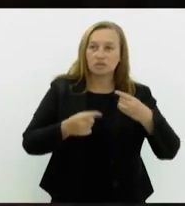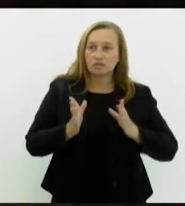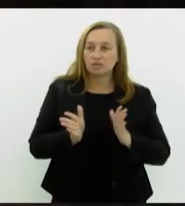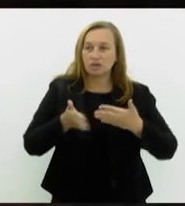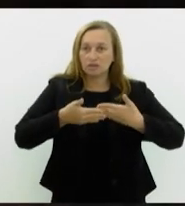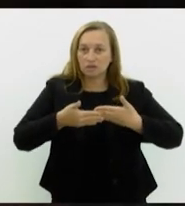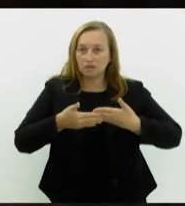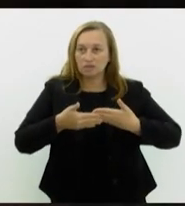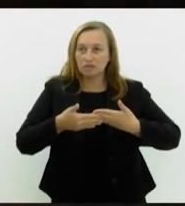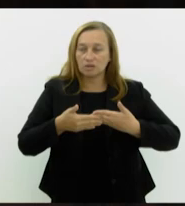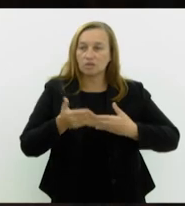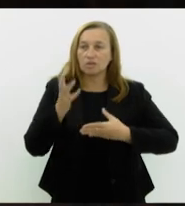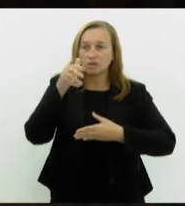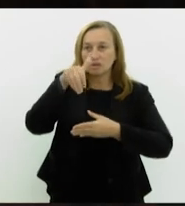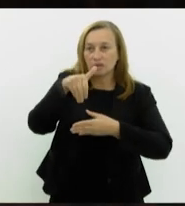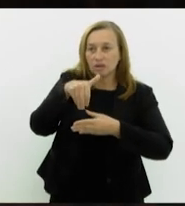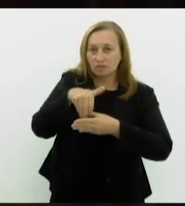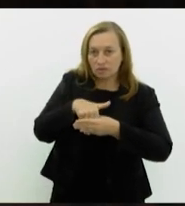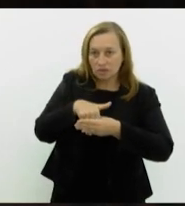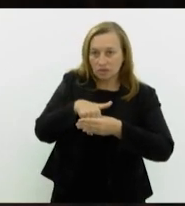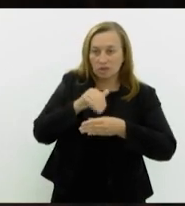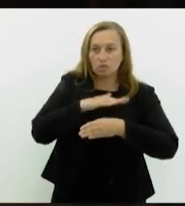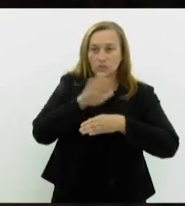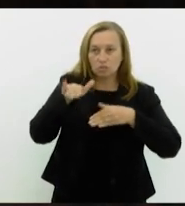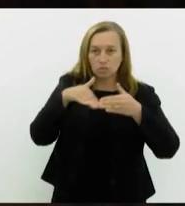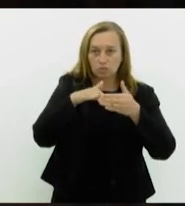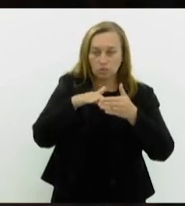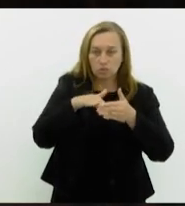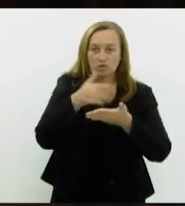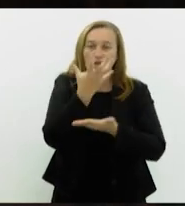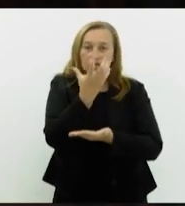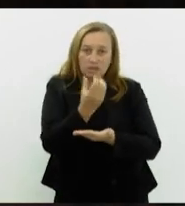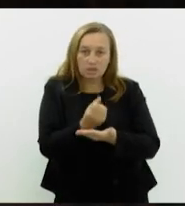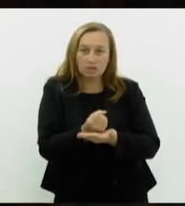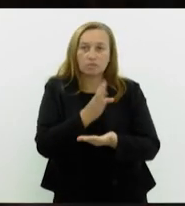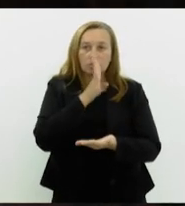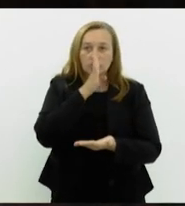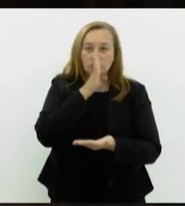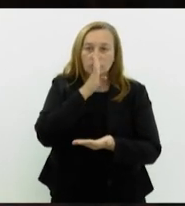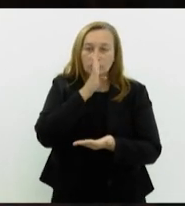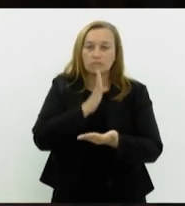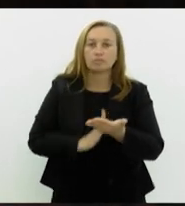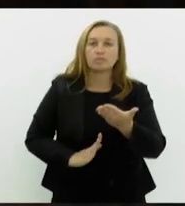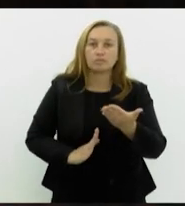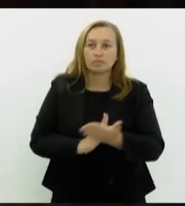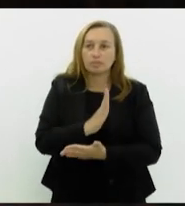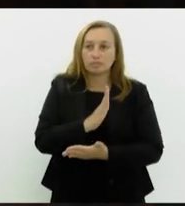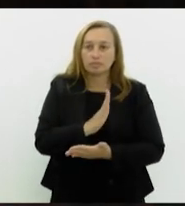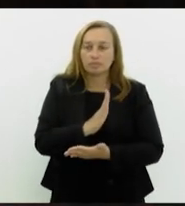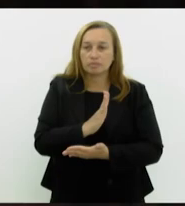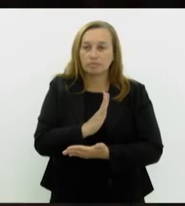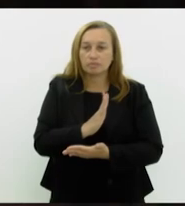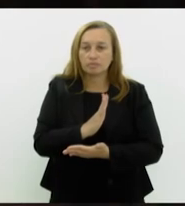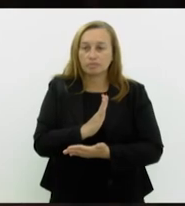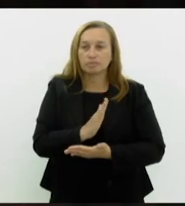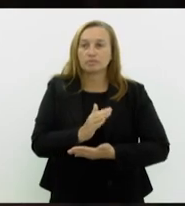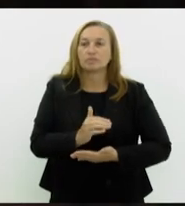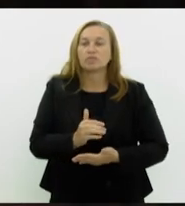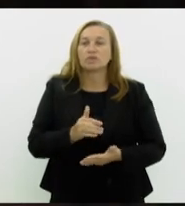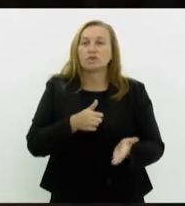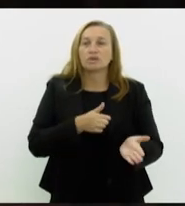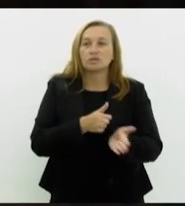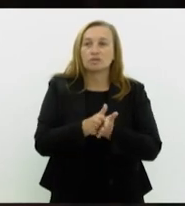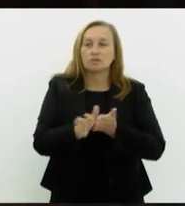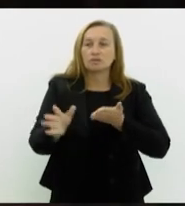discutir, encerrada a discussão. Em votação, os senhores que aprovam permaneçam como estão. Aprovado, vai